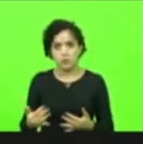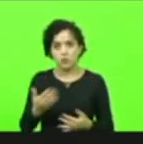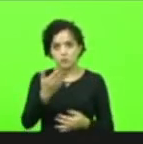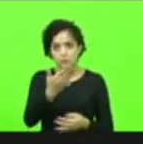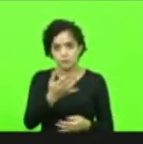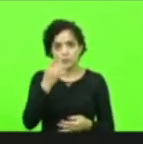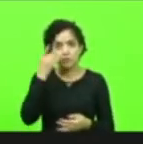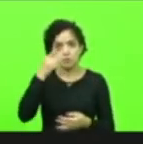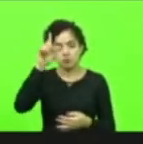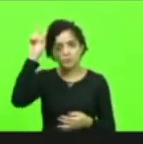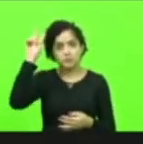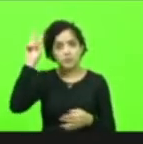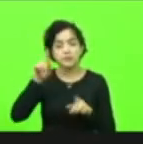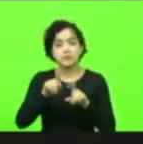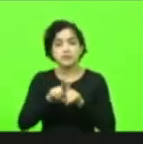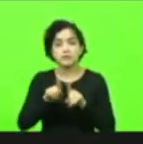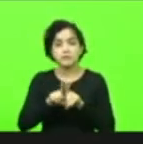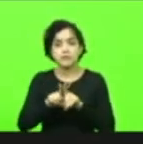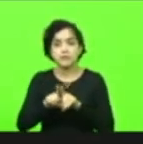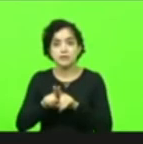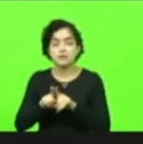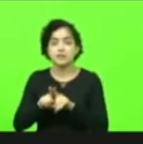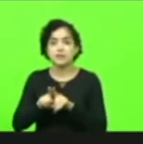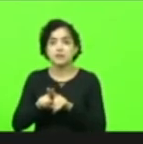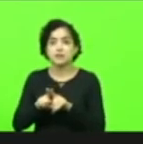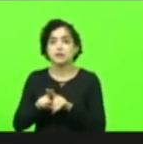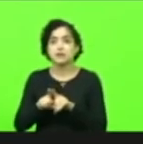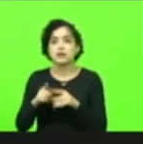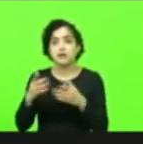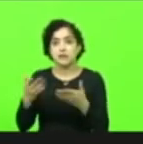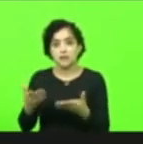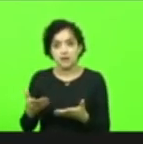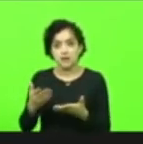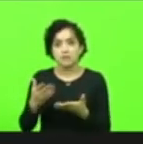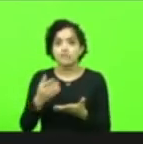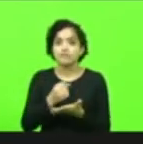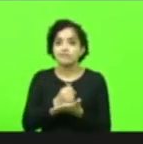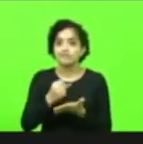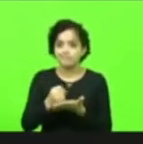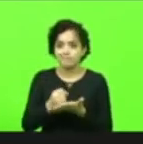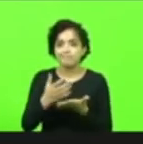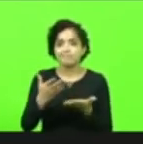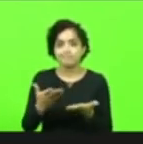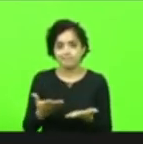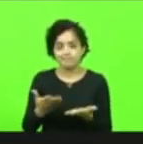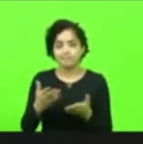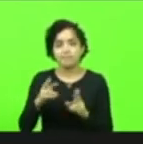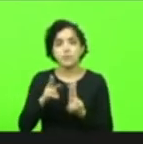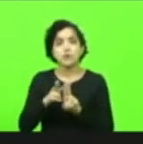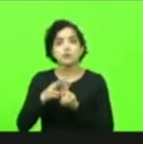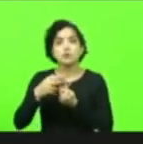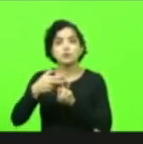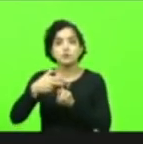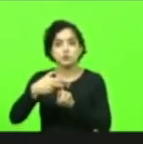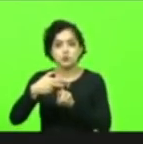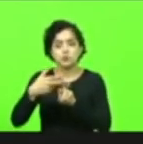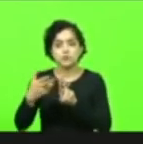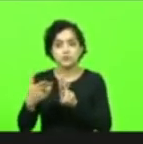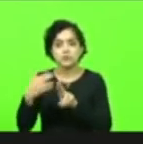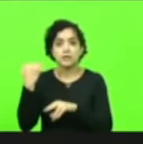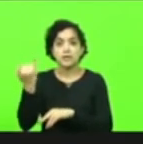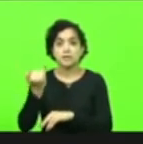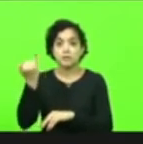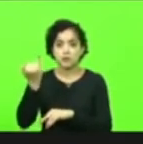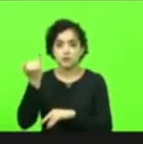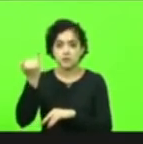citou a longa fila de espera aí é necessidade de triplicar o número de profissionais na Instituição visto que nos últimos seis anos a procura por